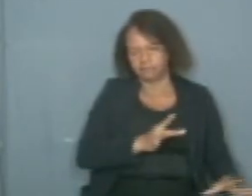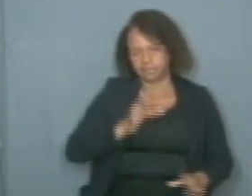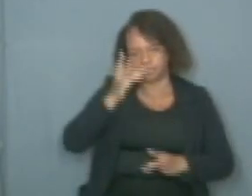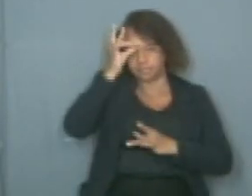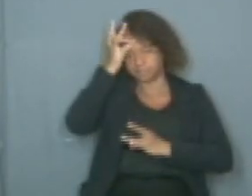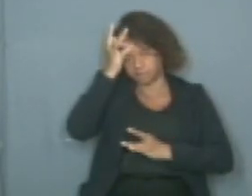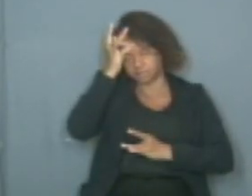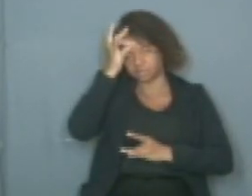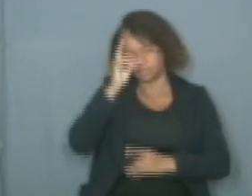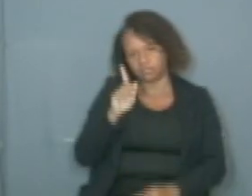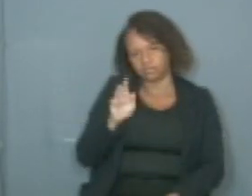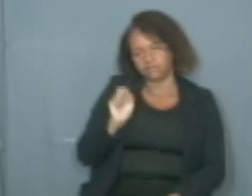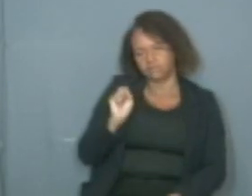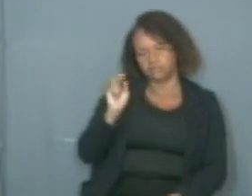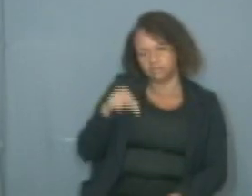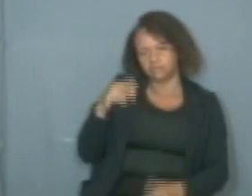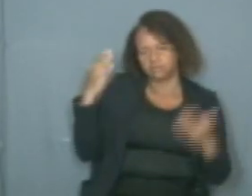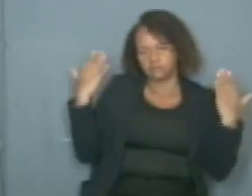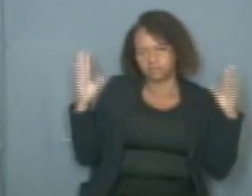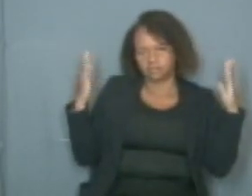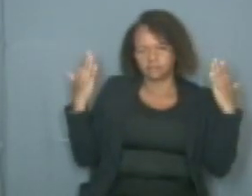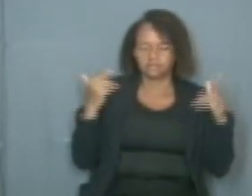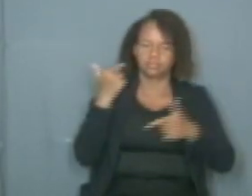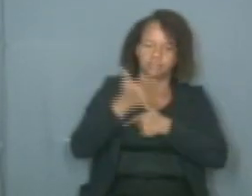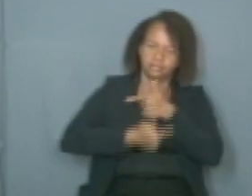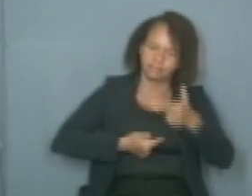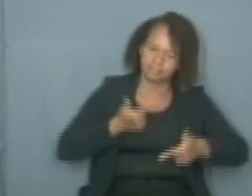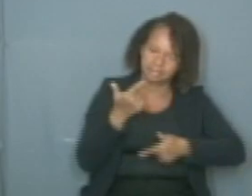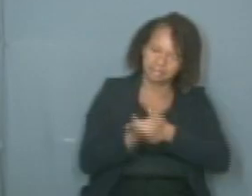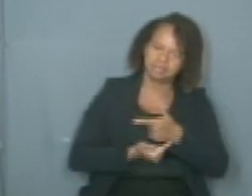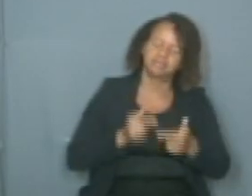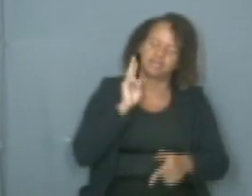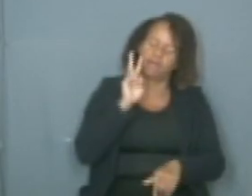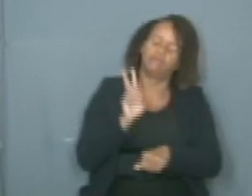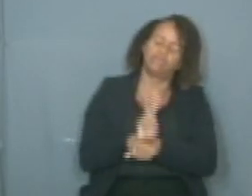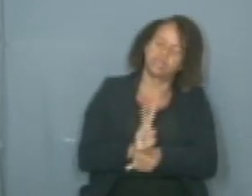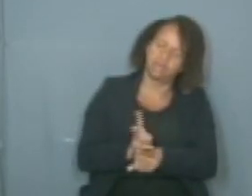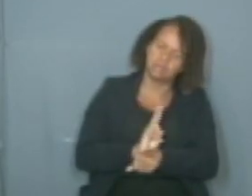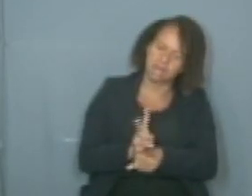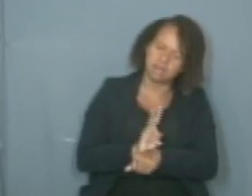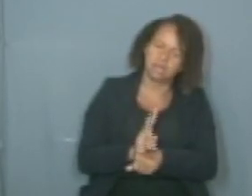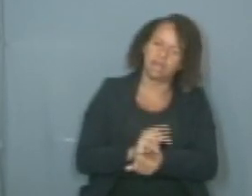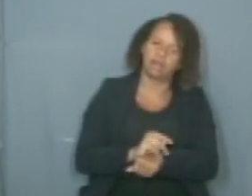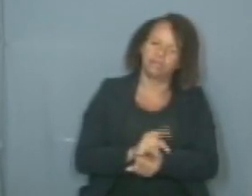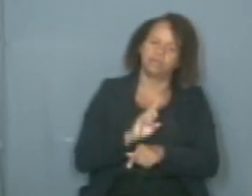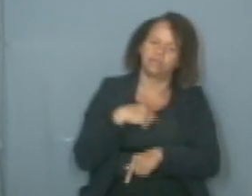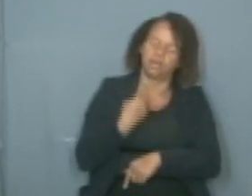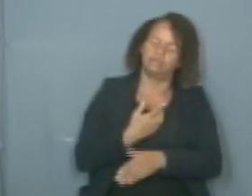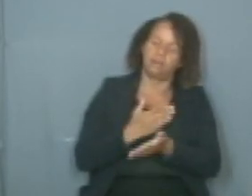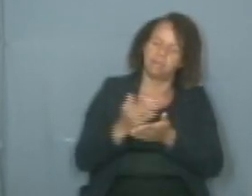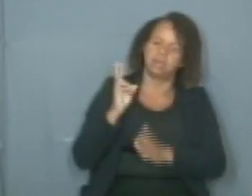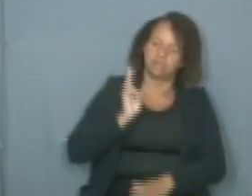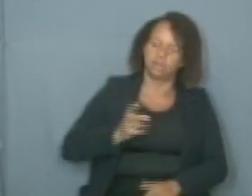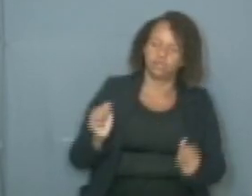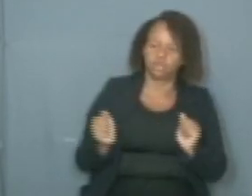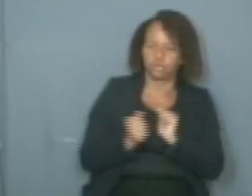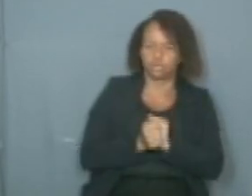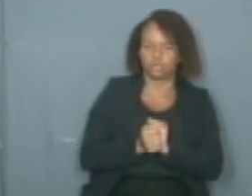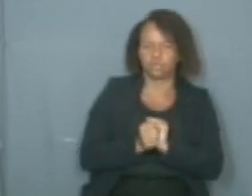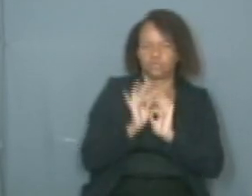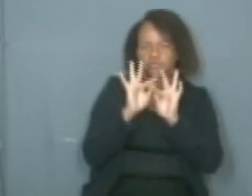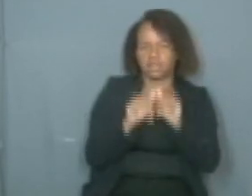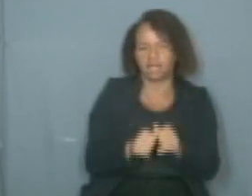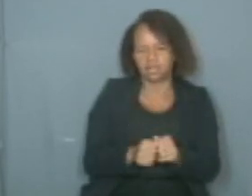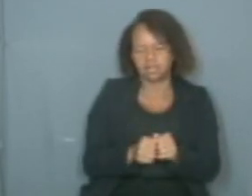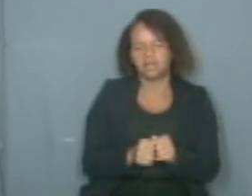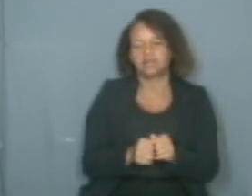totalmente, vereador Gilson Machado Filho. Parabenizo também pelo trabalho, vi sua autofiscalização, inclusive. e nós vamos começar a fazer isso junto. Eu só vou